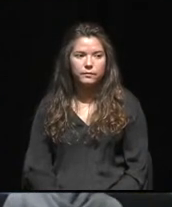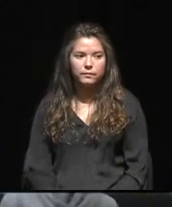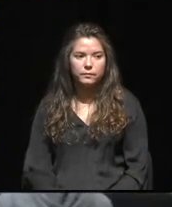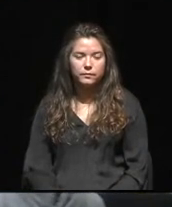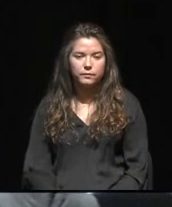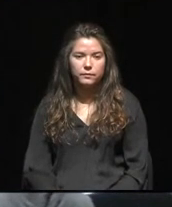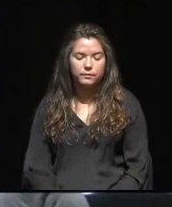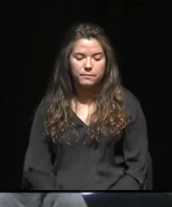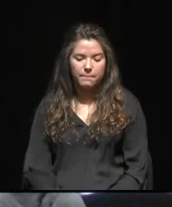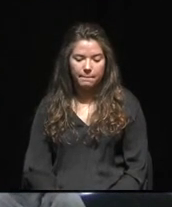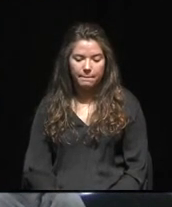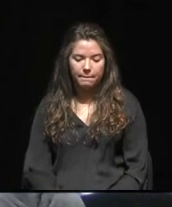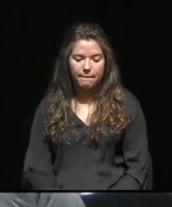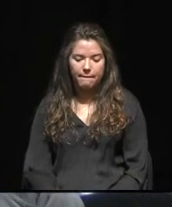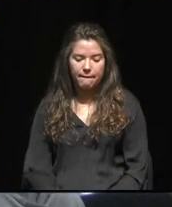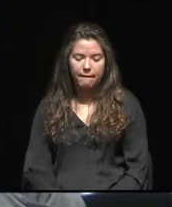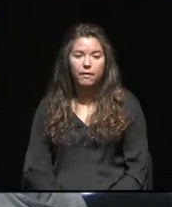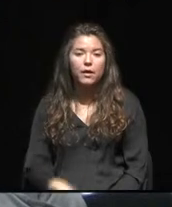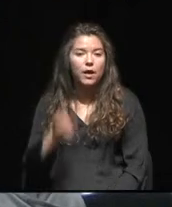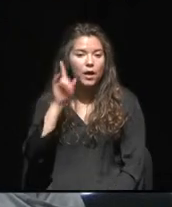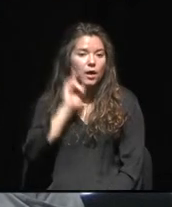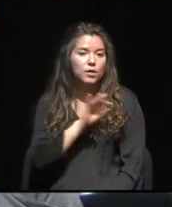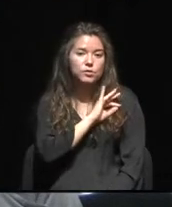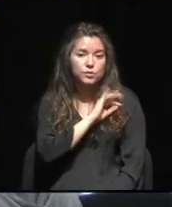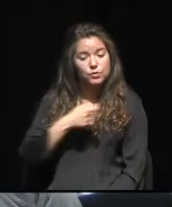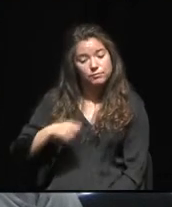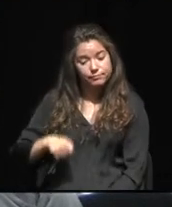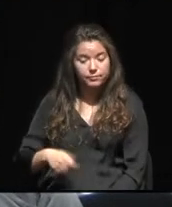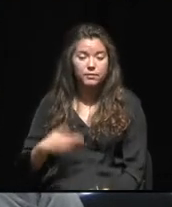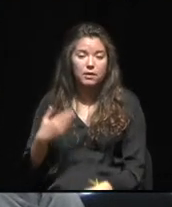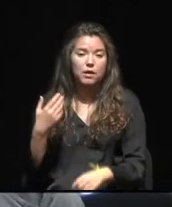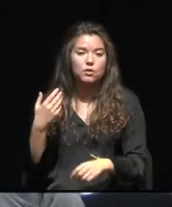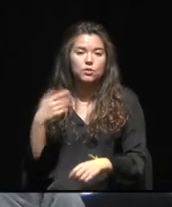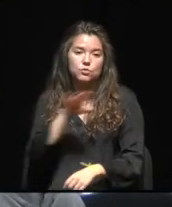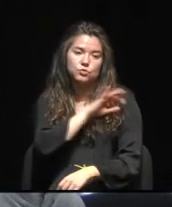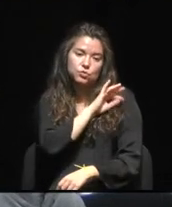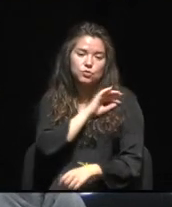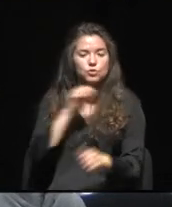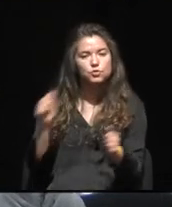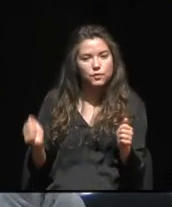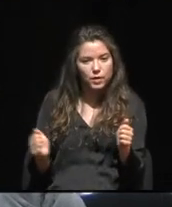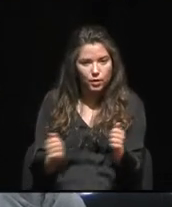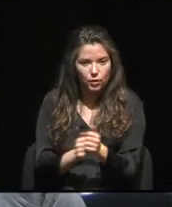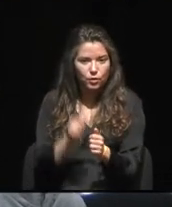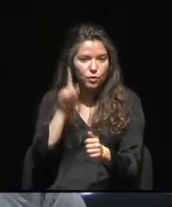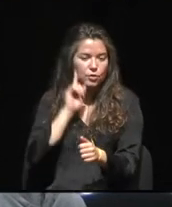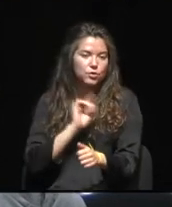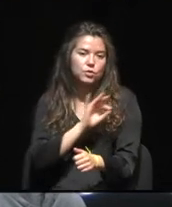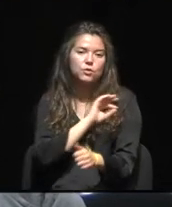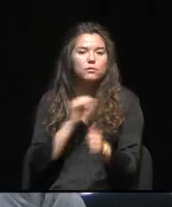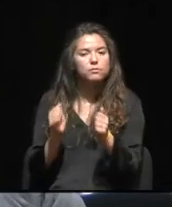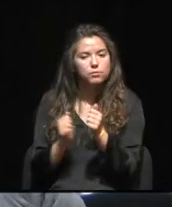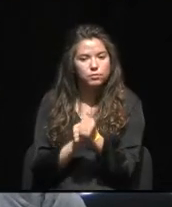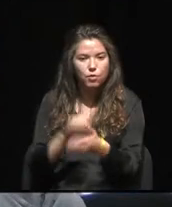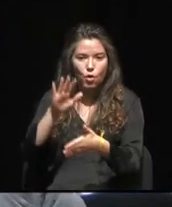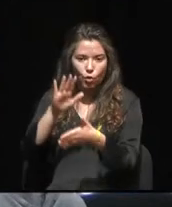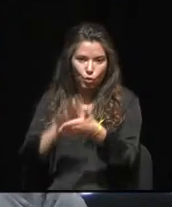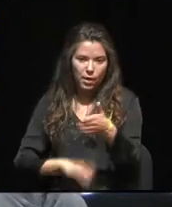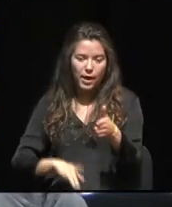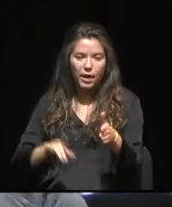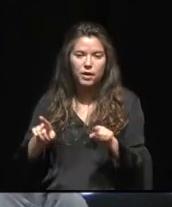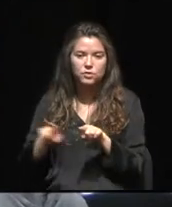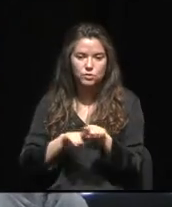serralha santíssima senhora presidente da Assembleia exercício senhores vereadores senhoras vereadoras caros colegas deputados e